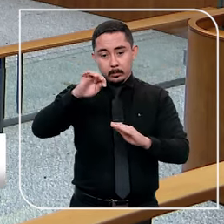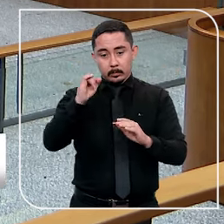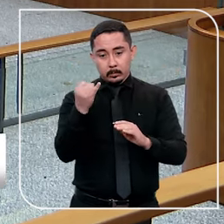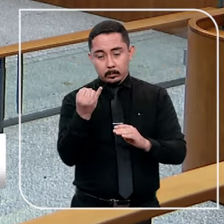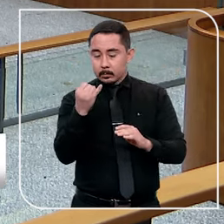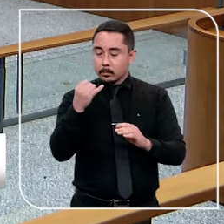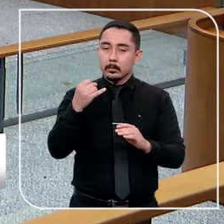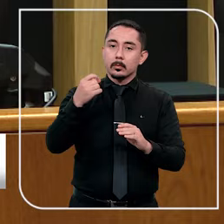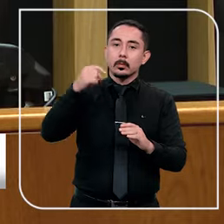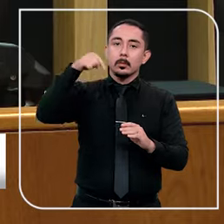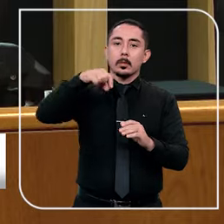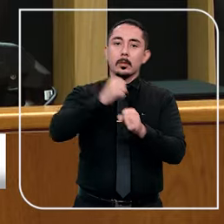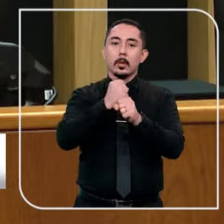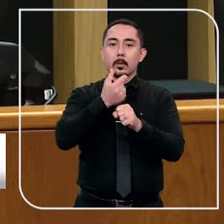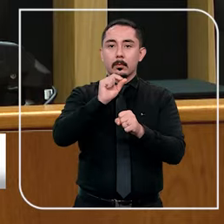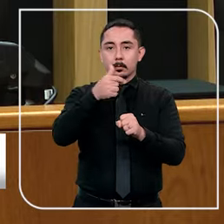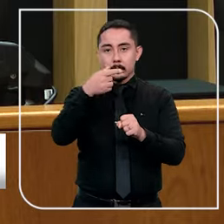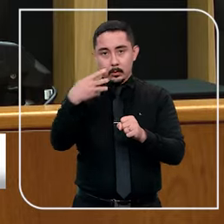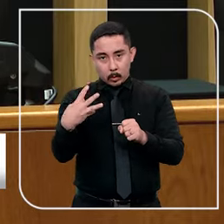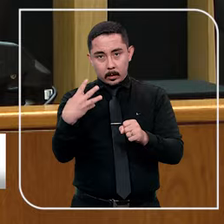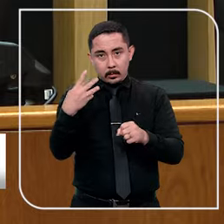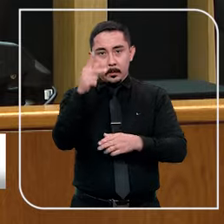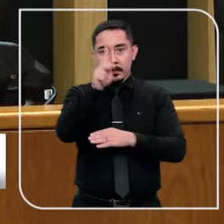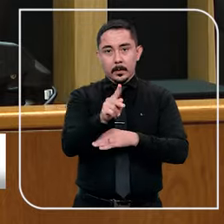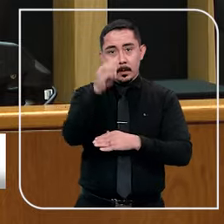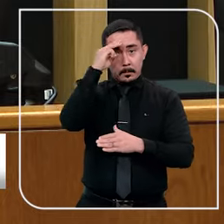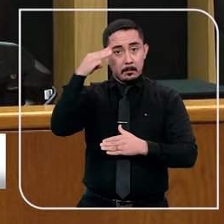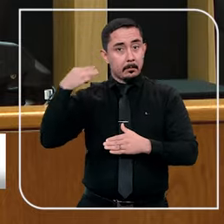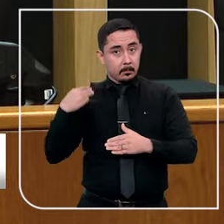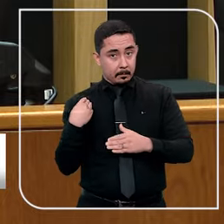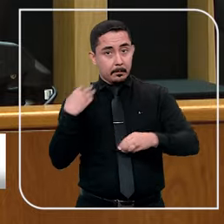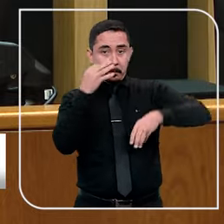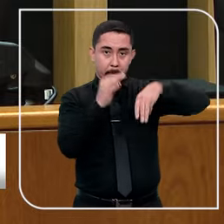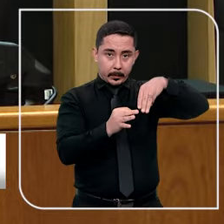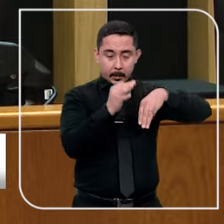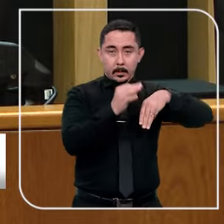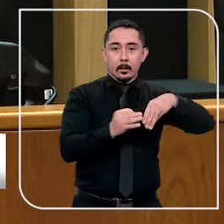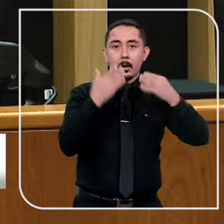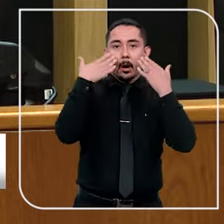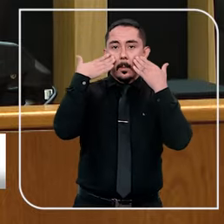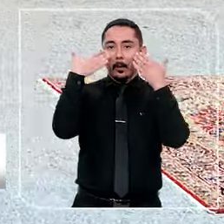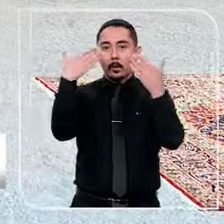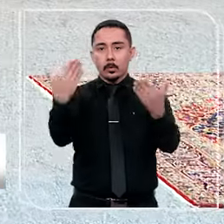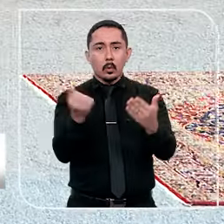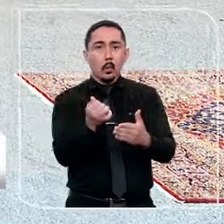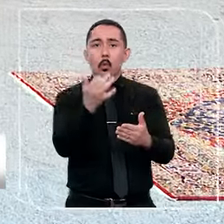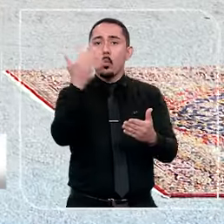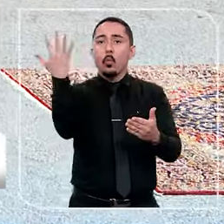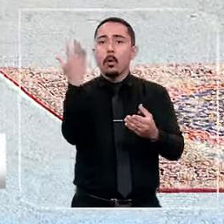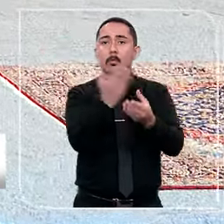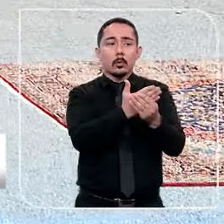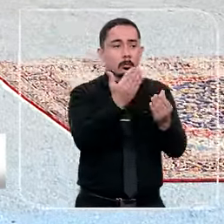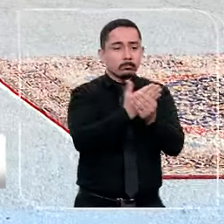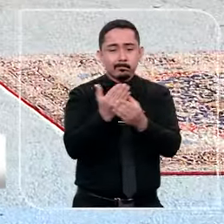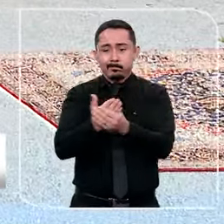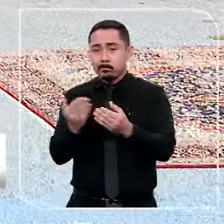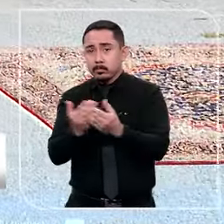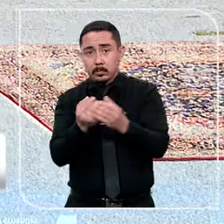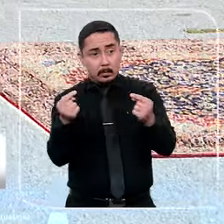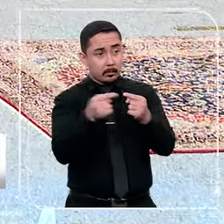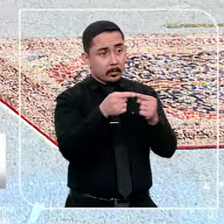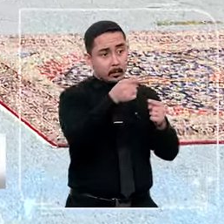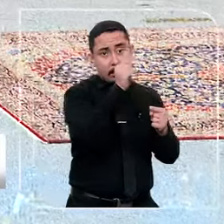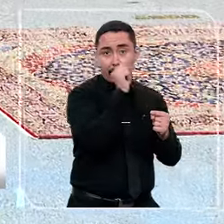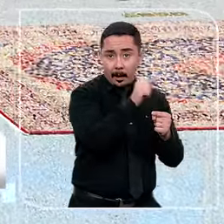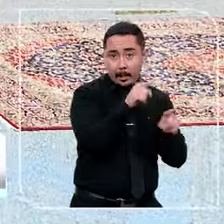de 2024 a presidente do Superior Tribunal de Justiça Ministra Maria Teresa de Assis Moura apresentou a quantidade de processos